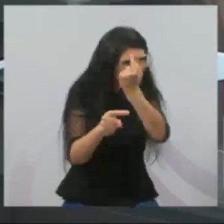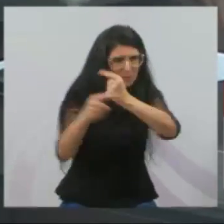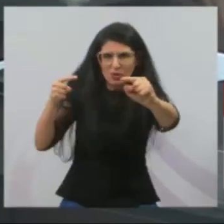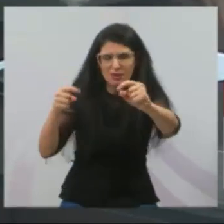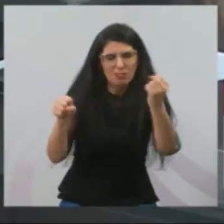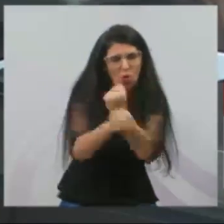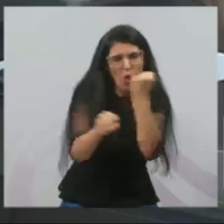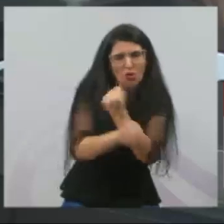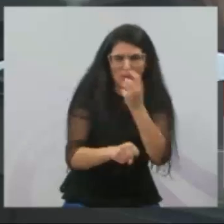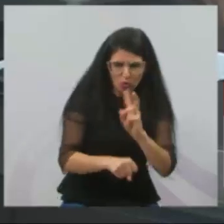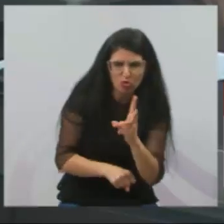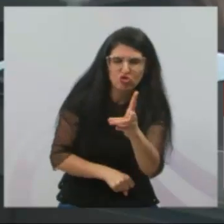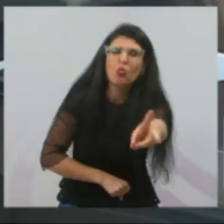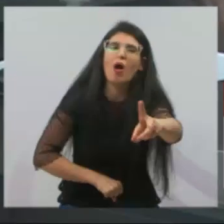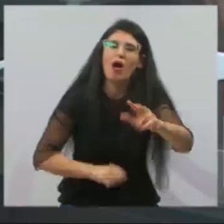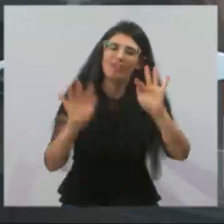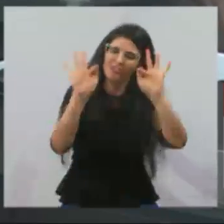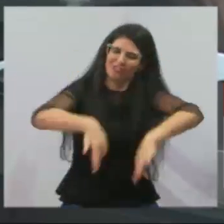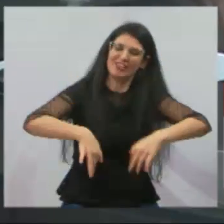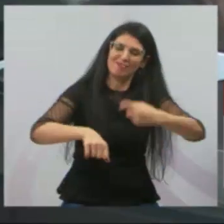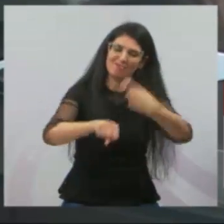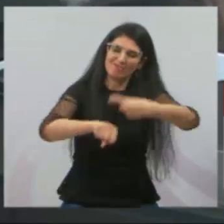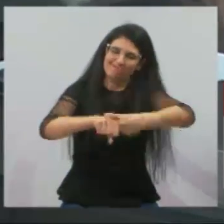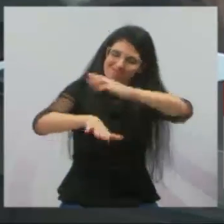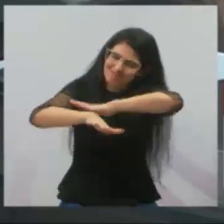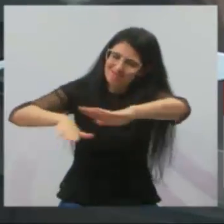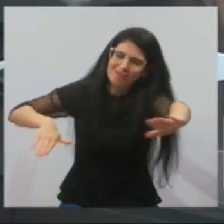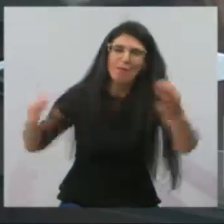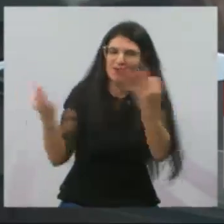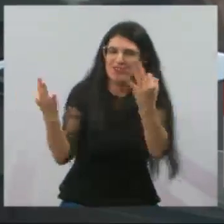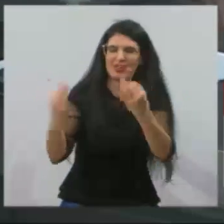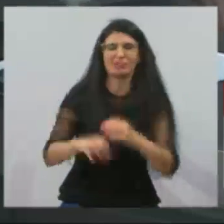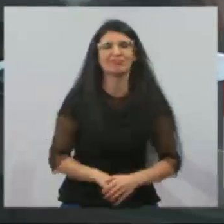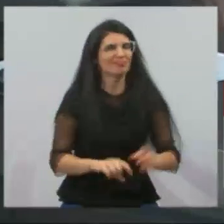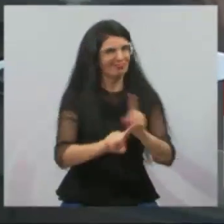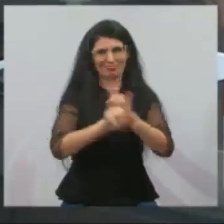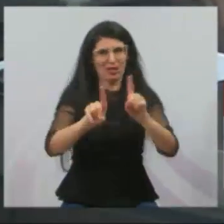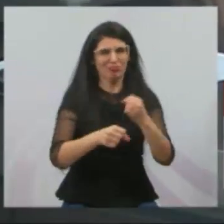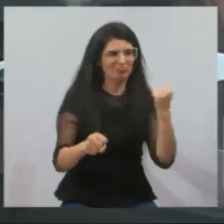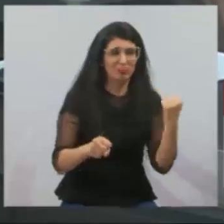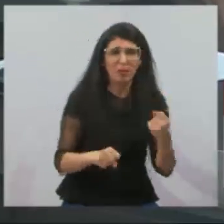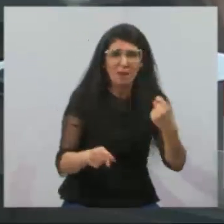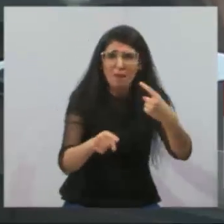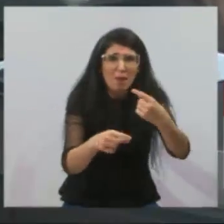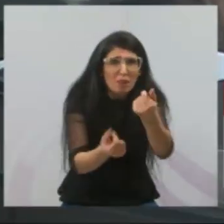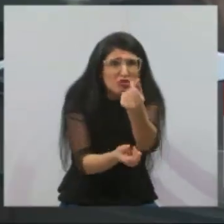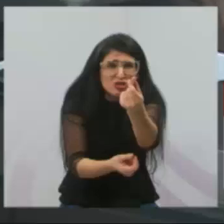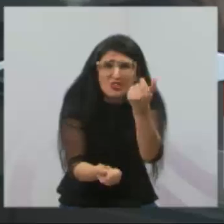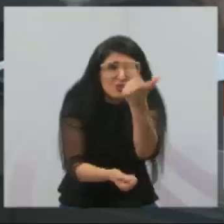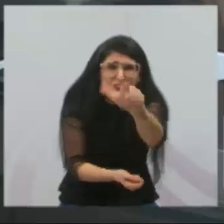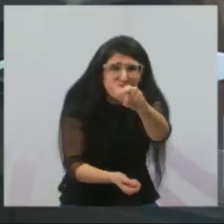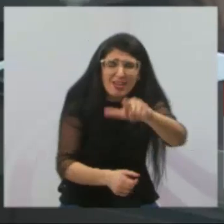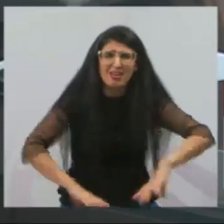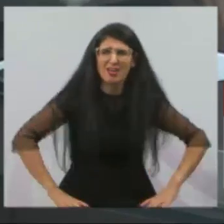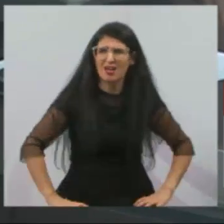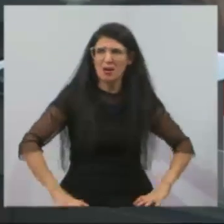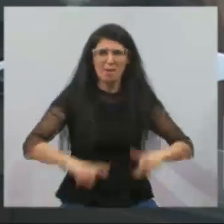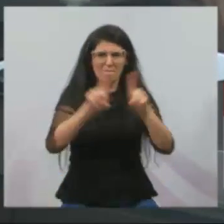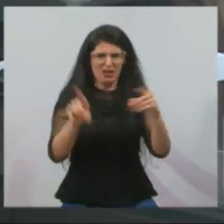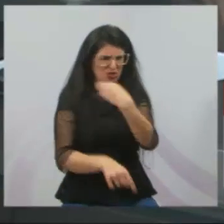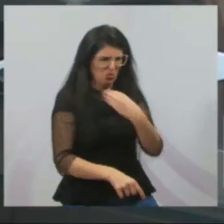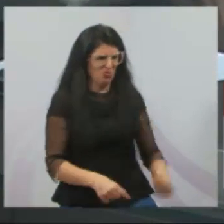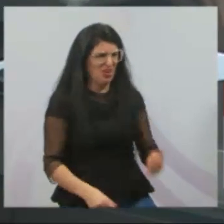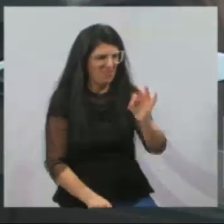não queremos fazer com que o servidor aprovar uma lei totalitária de um governo federal que